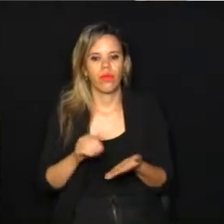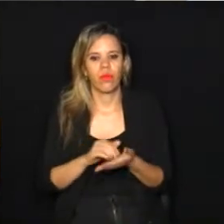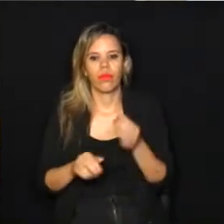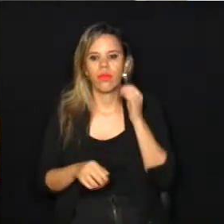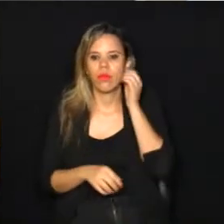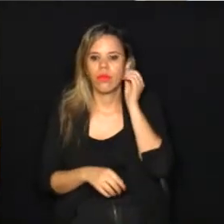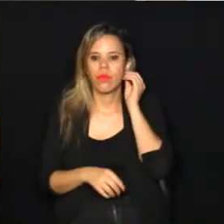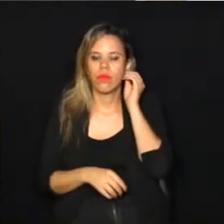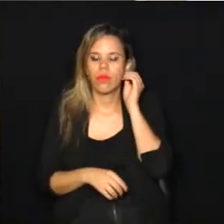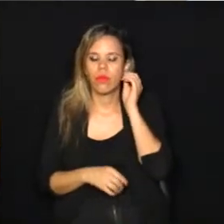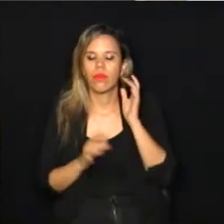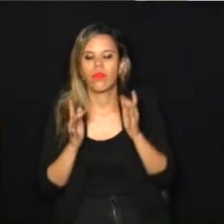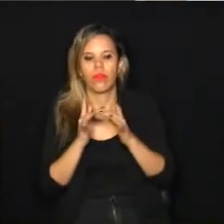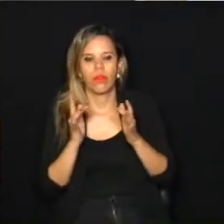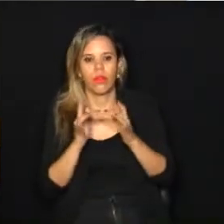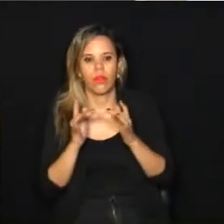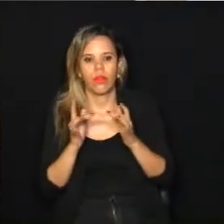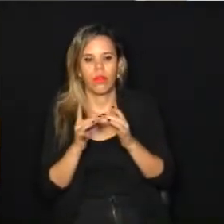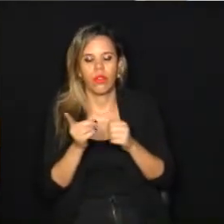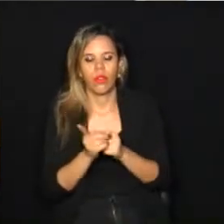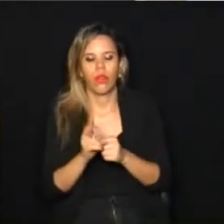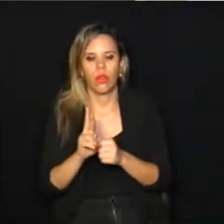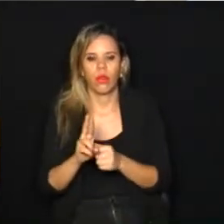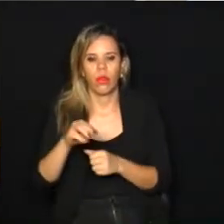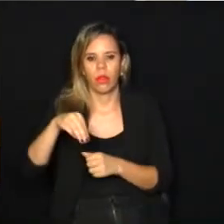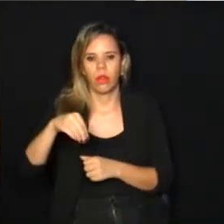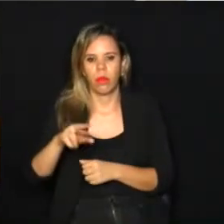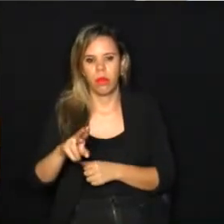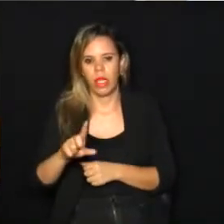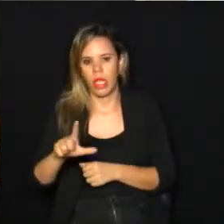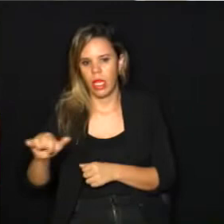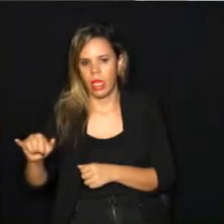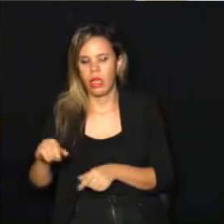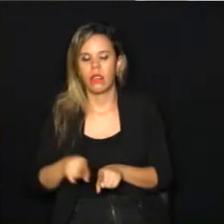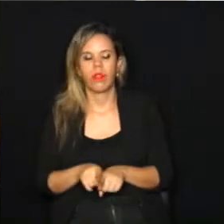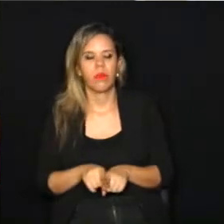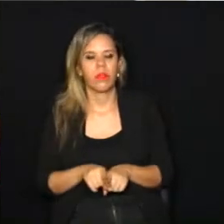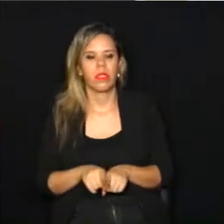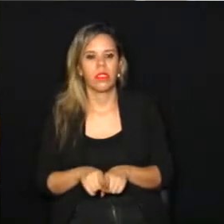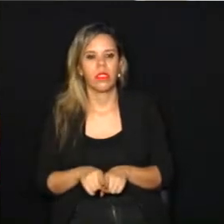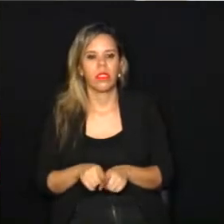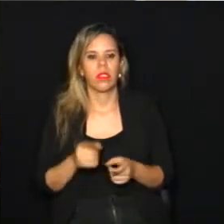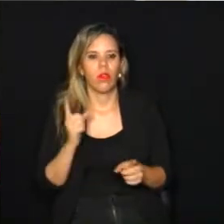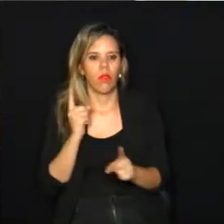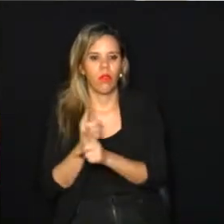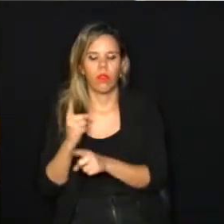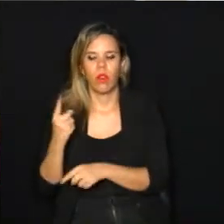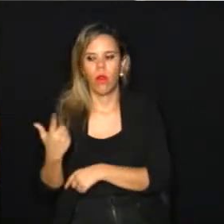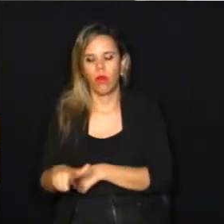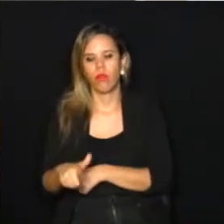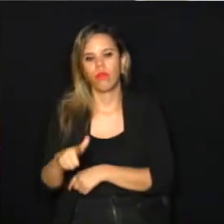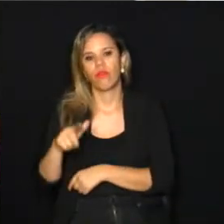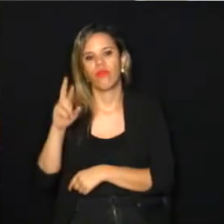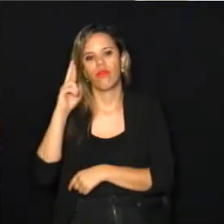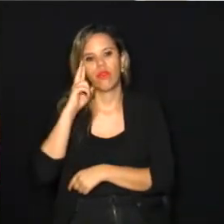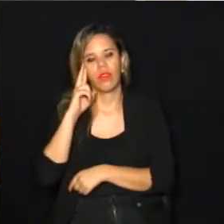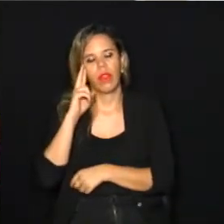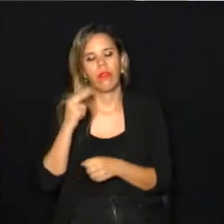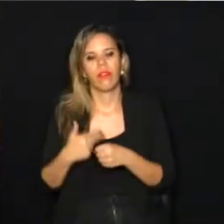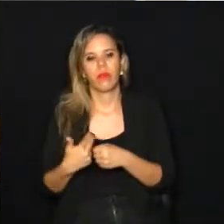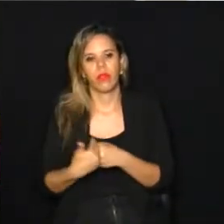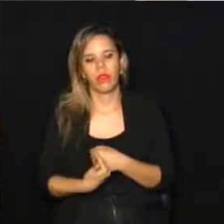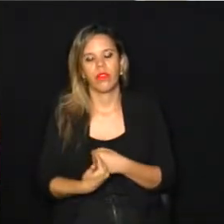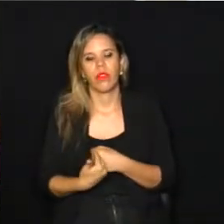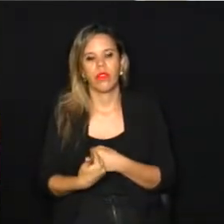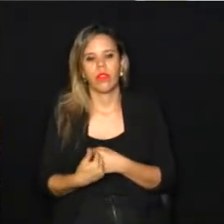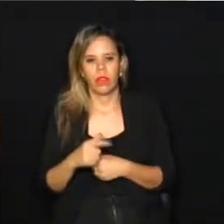e ele entrou em contato com a doutora Mirella, da DRS7, eu tive com o superintendente do HC ontem à tarde, e ele me disse que